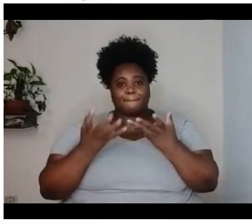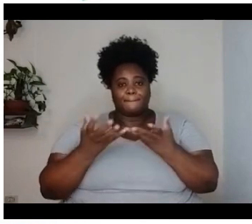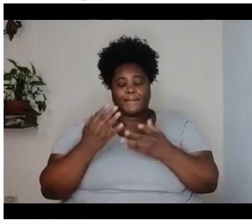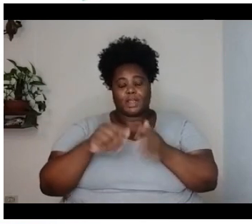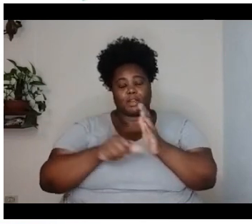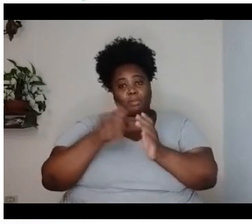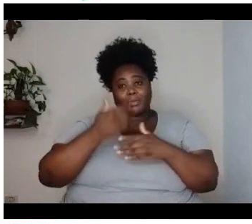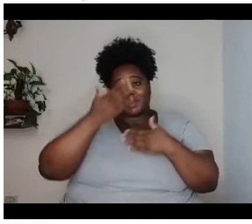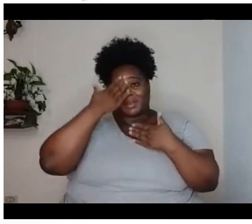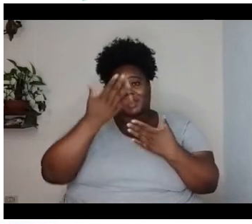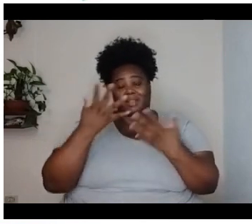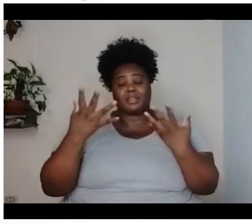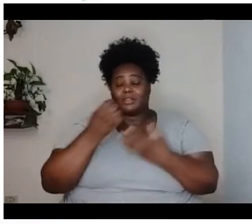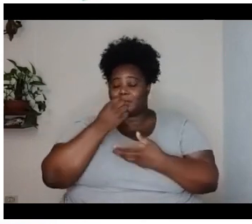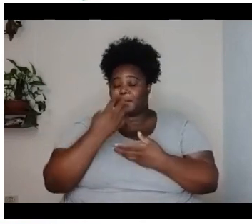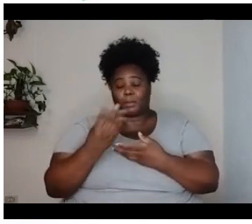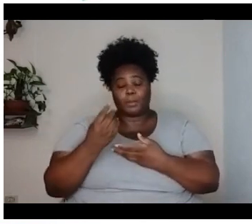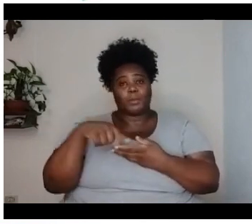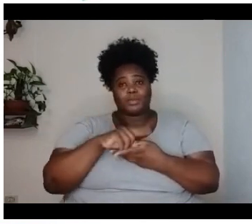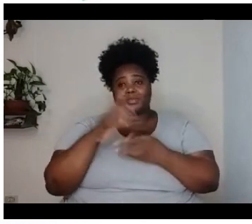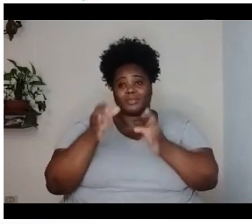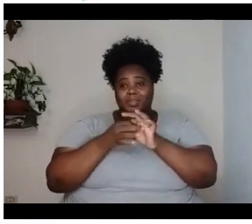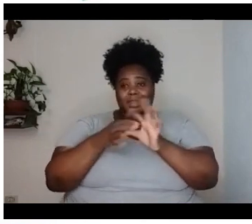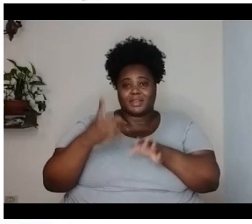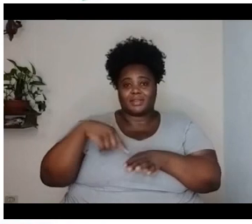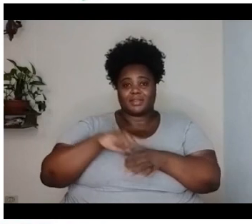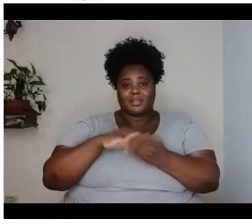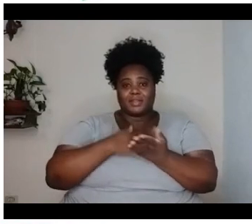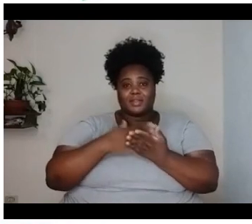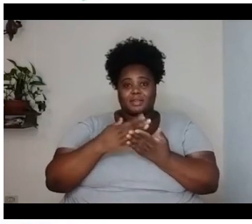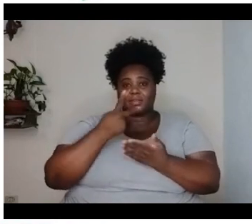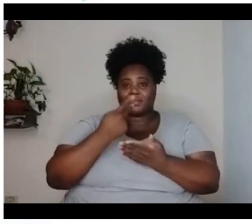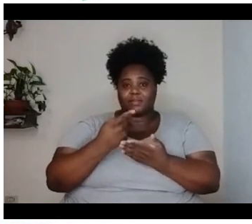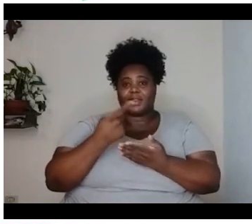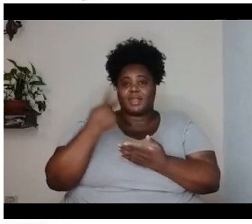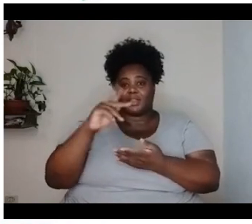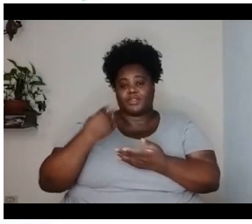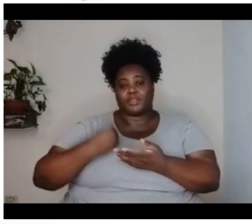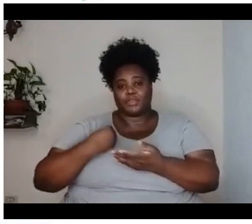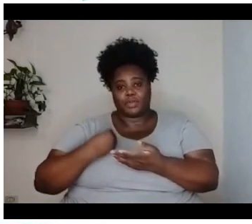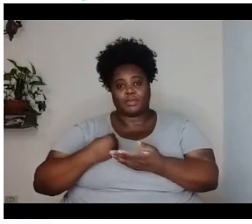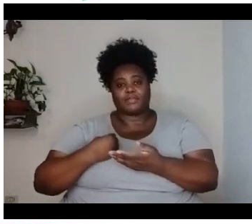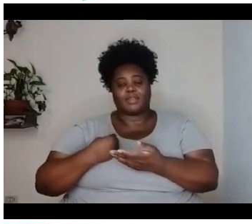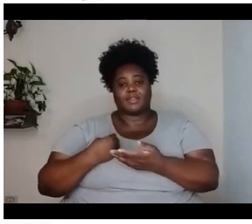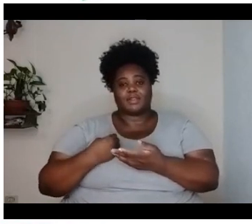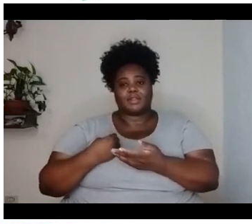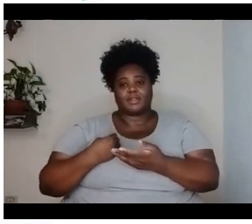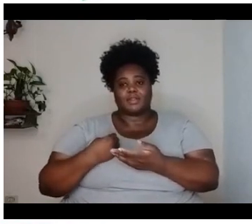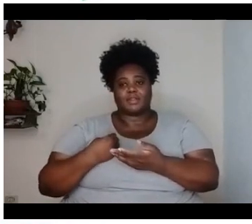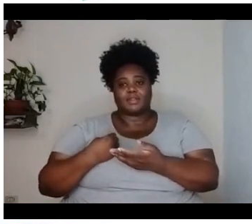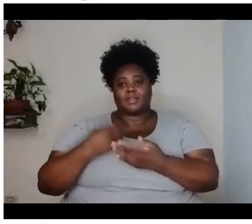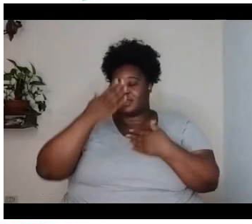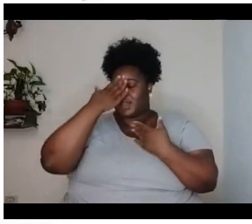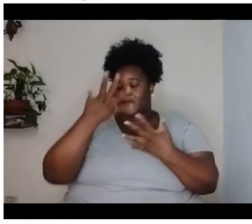agradecer imensamente pela sua disponibilidade. Você começou falando um pouco da sua rotina, falou para mim um pouco da sua rotina, e te agradeço